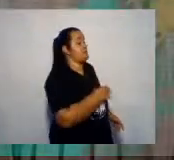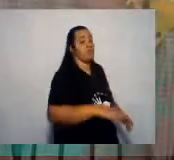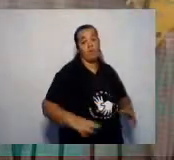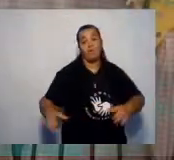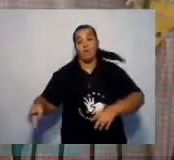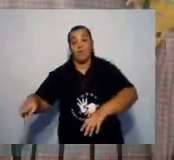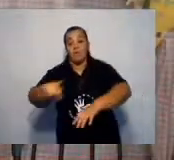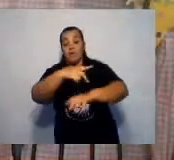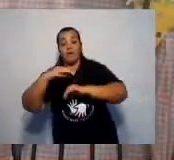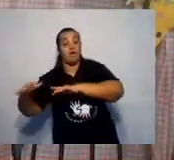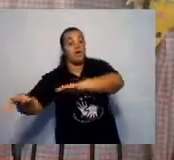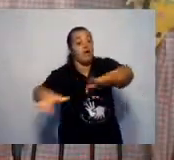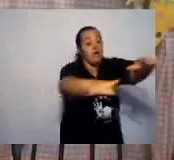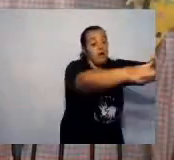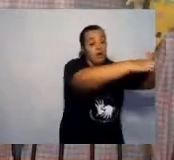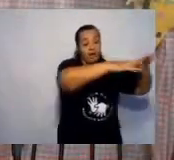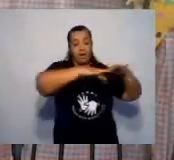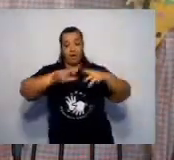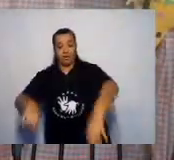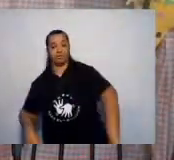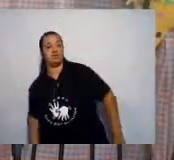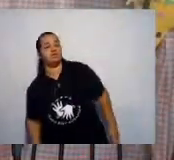Está vai onde o povo está.